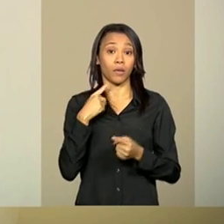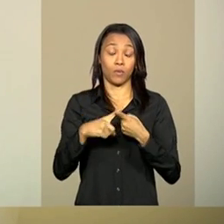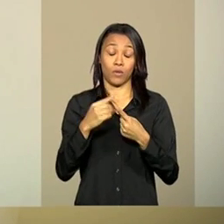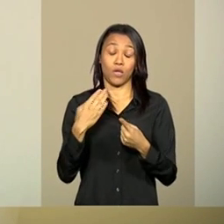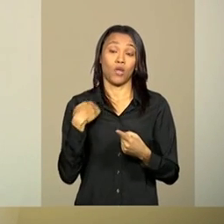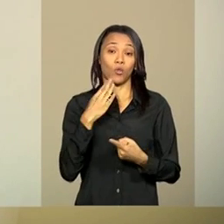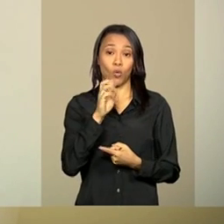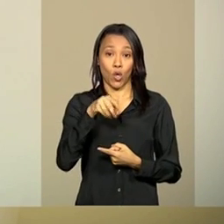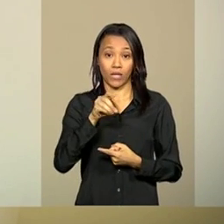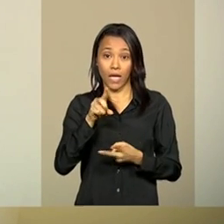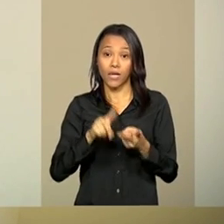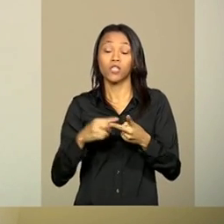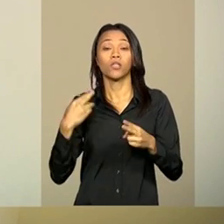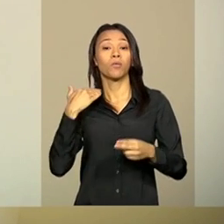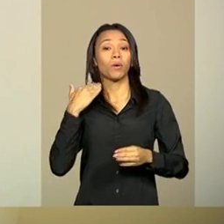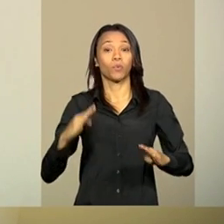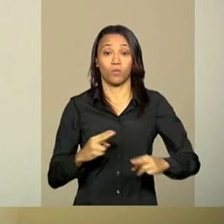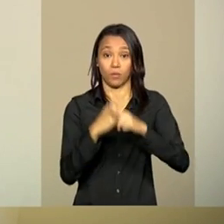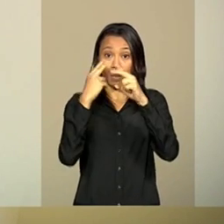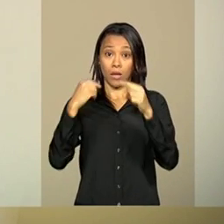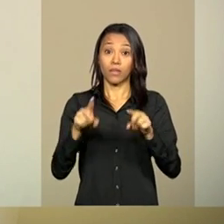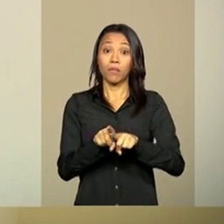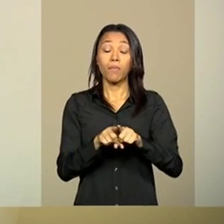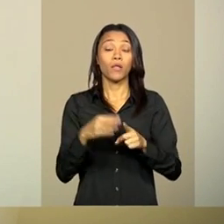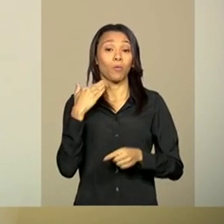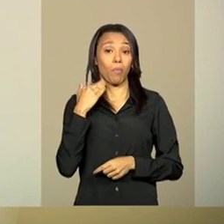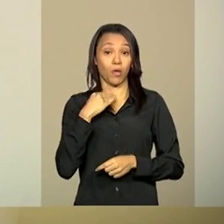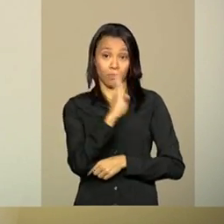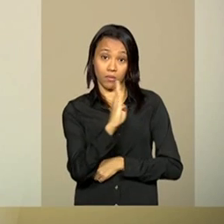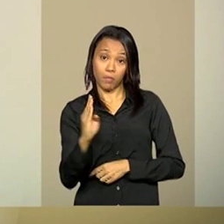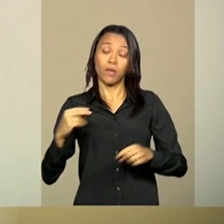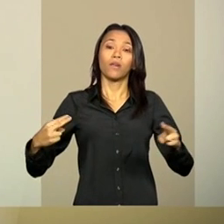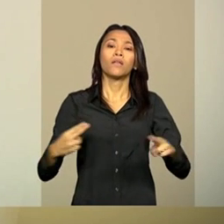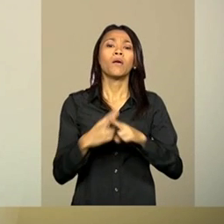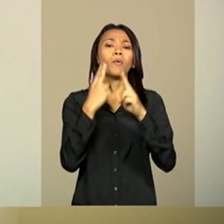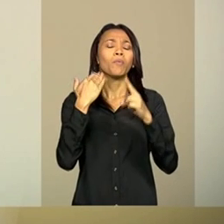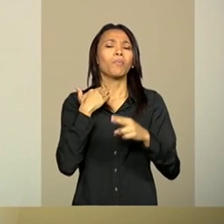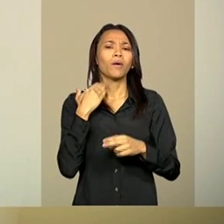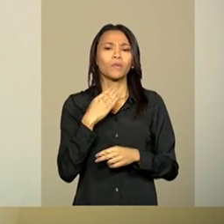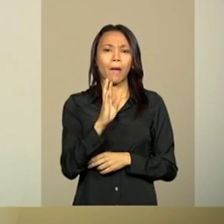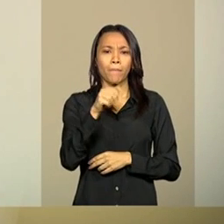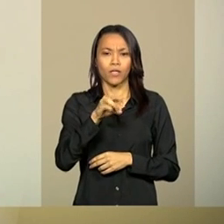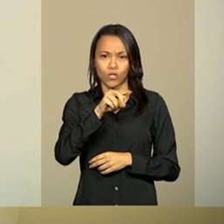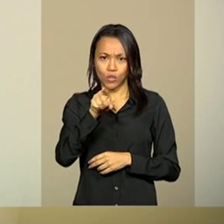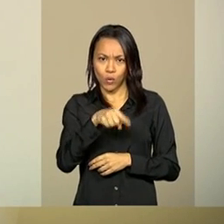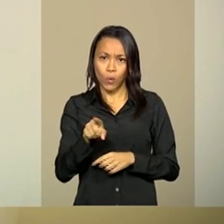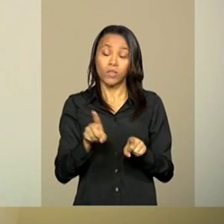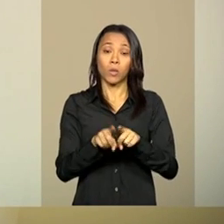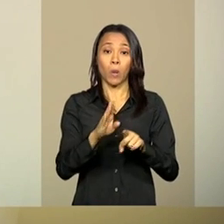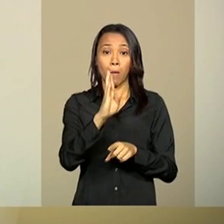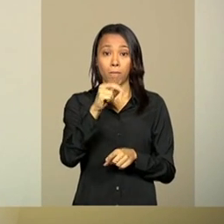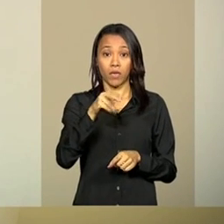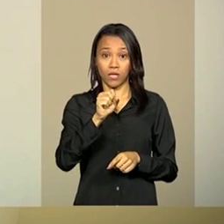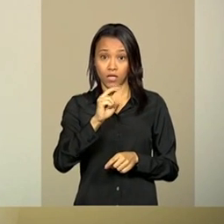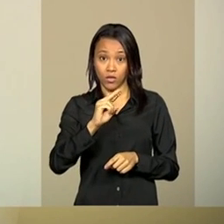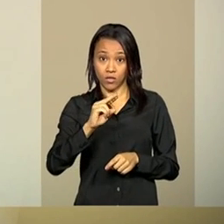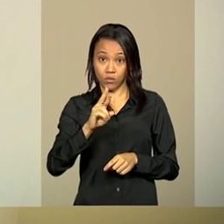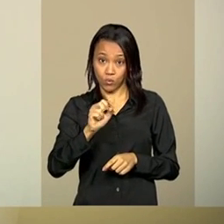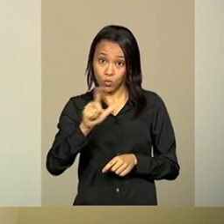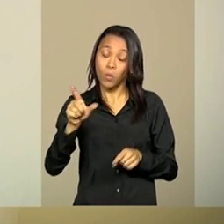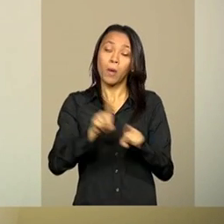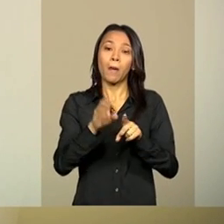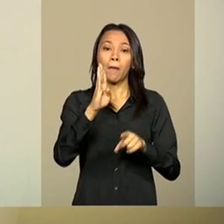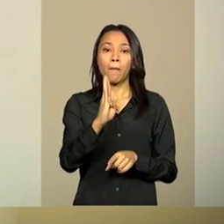na caixa econômica federal no banco do brasil no banco da amazônia no banrisul no banestes e